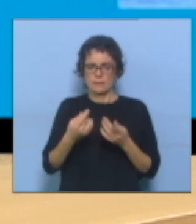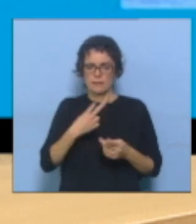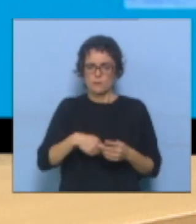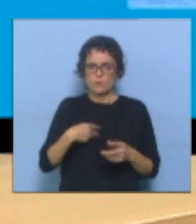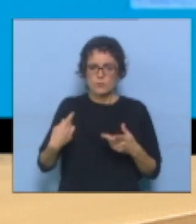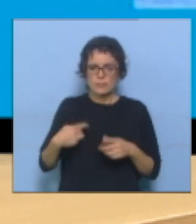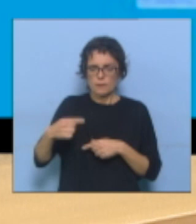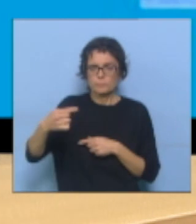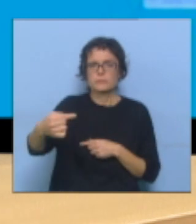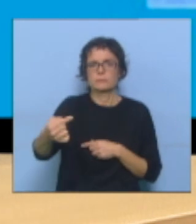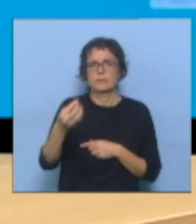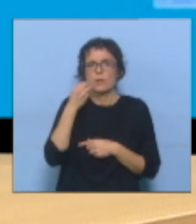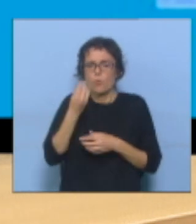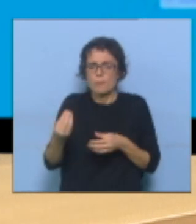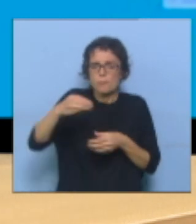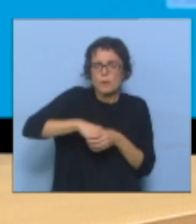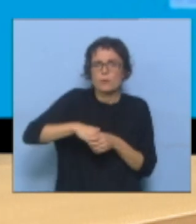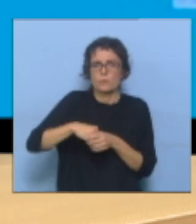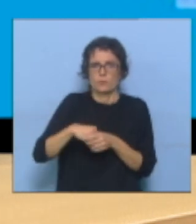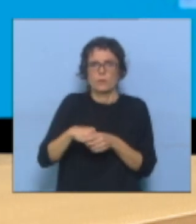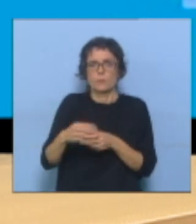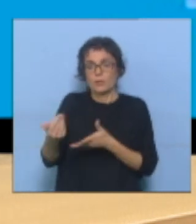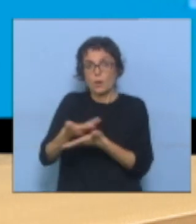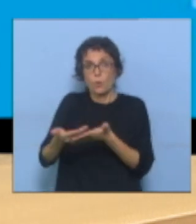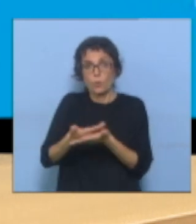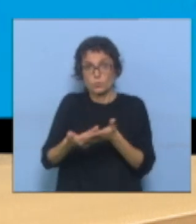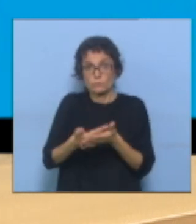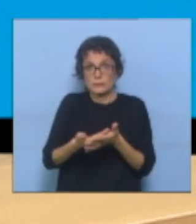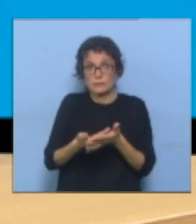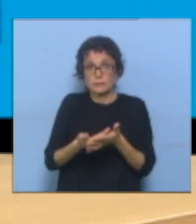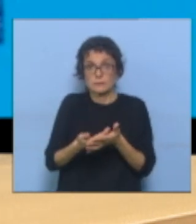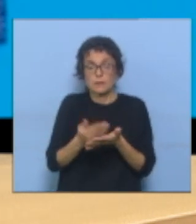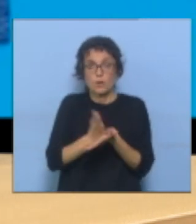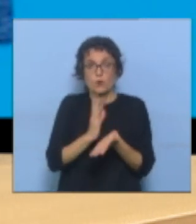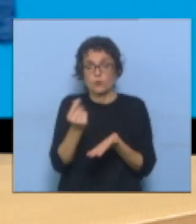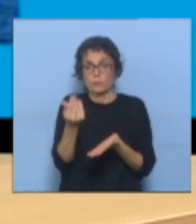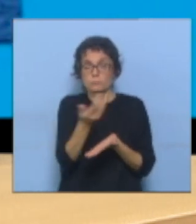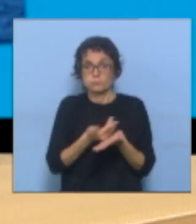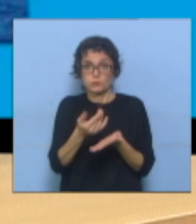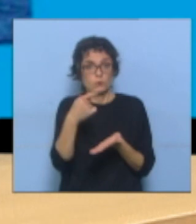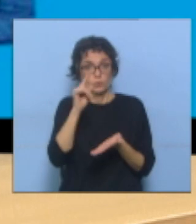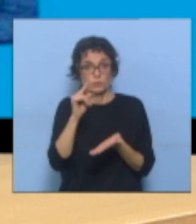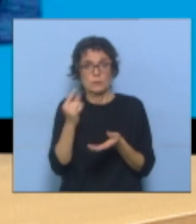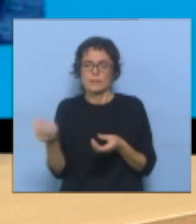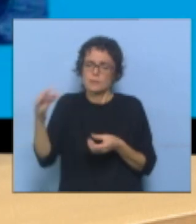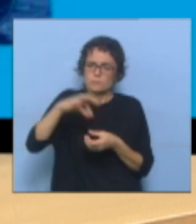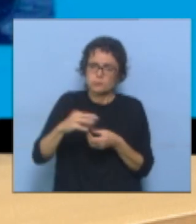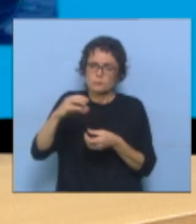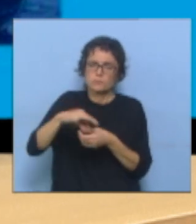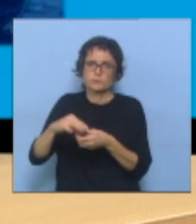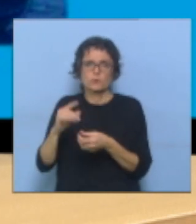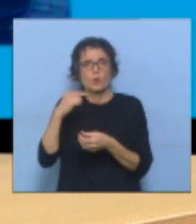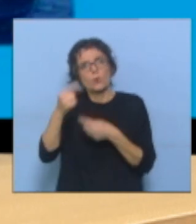seu dia-a-dia, nas suas decisões, na forma como atua na empresa, os mesmos valores que aplica na sociedade, na comunidade ou na